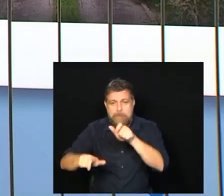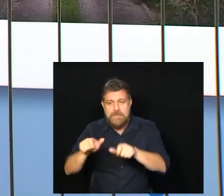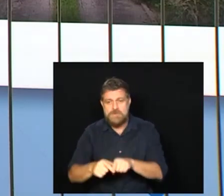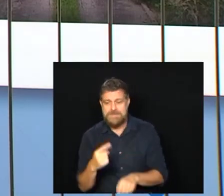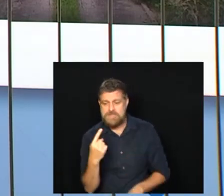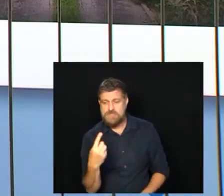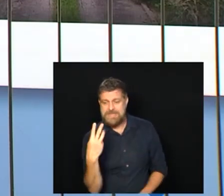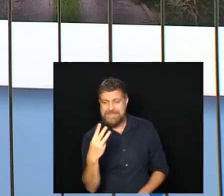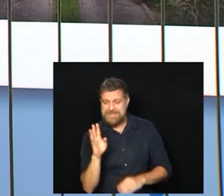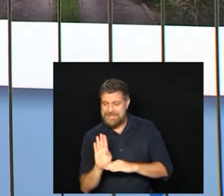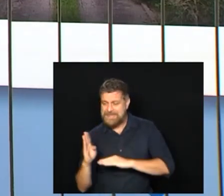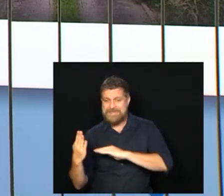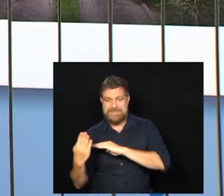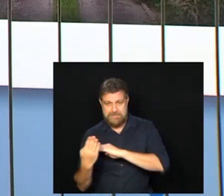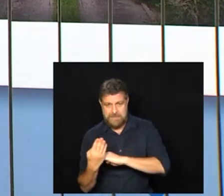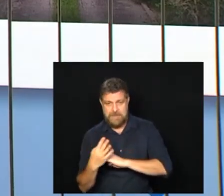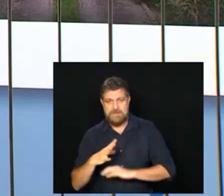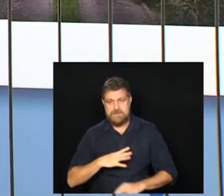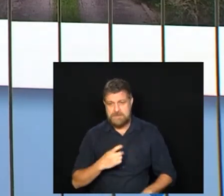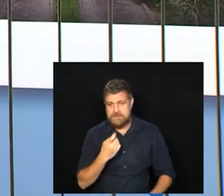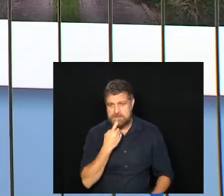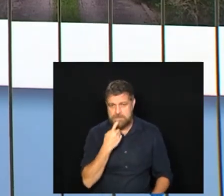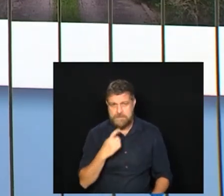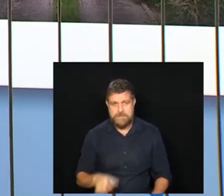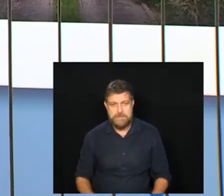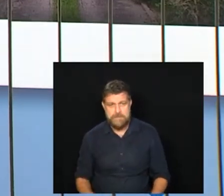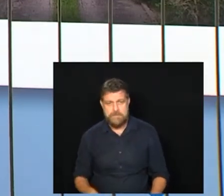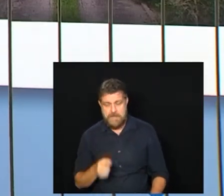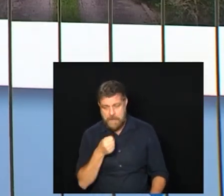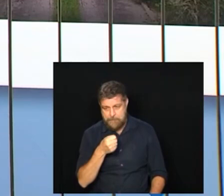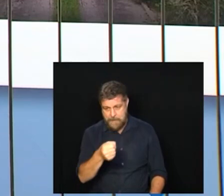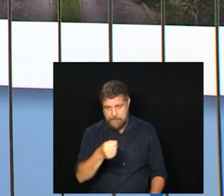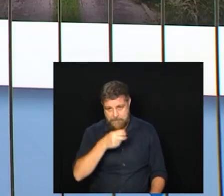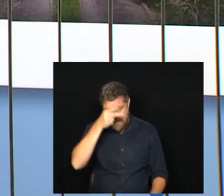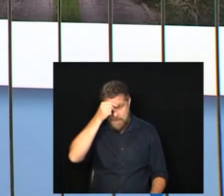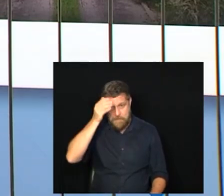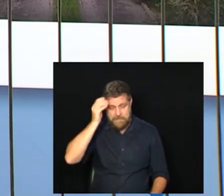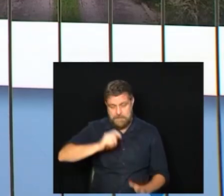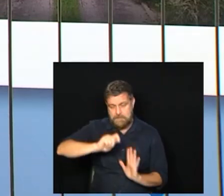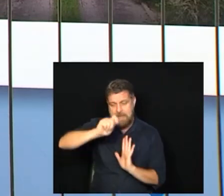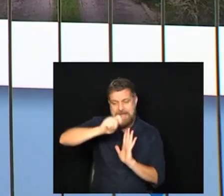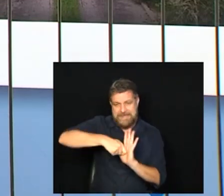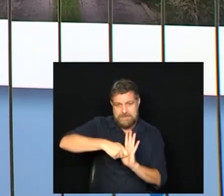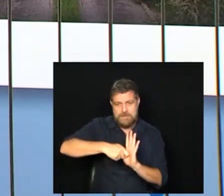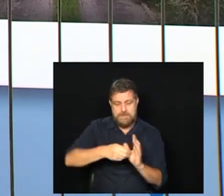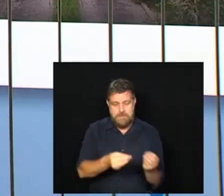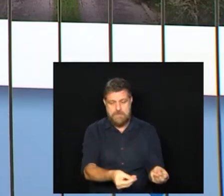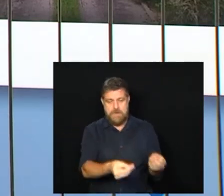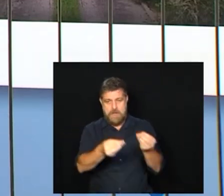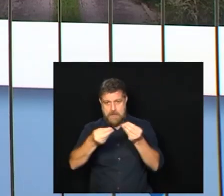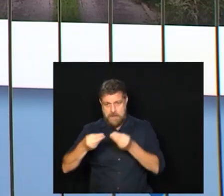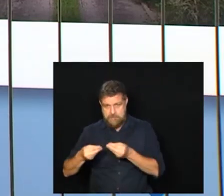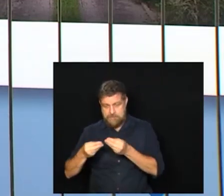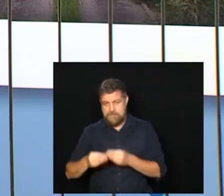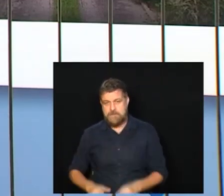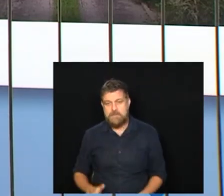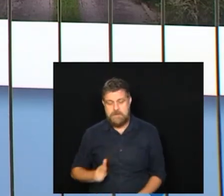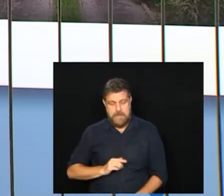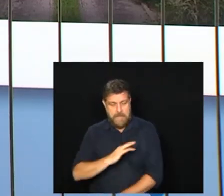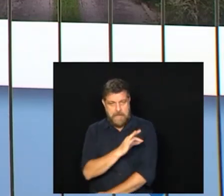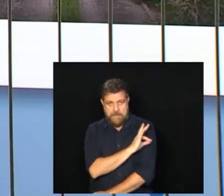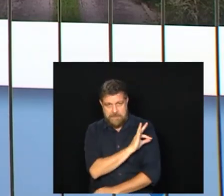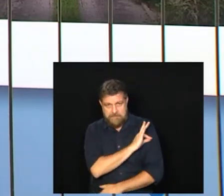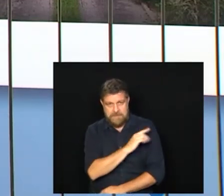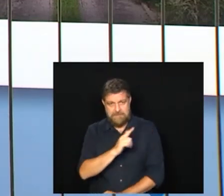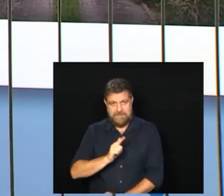bairros aqui de Campinas. No evento, o prefeito assinou, encaminhou o projeto de lei à prefeitura, ou